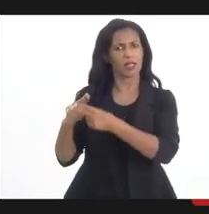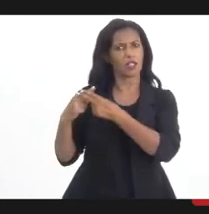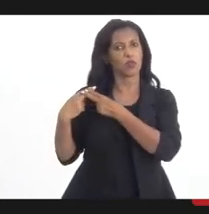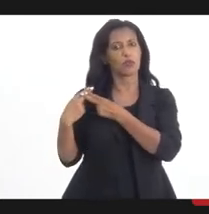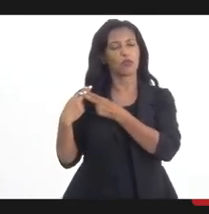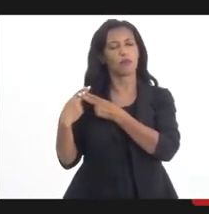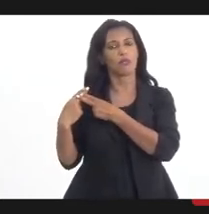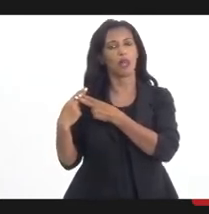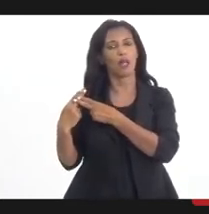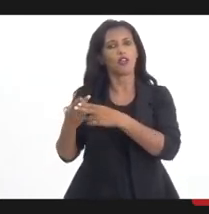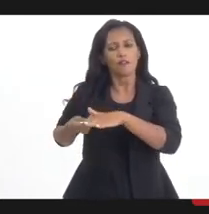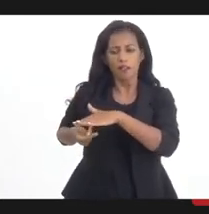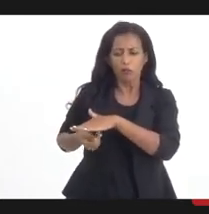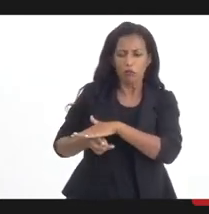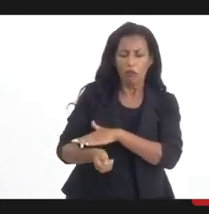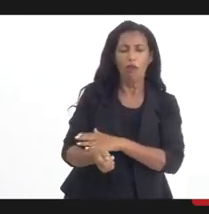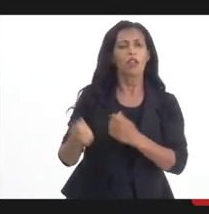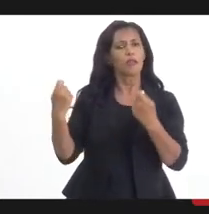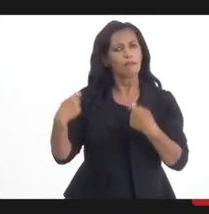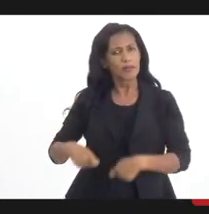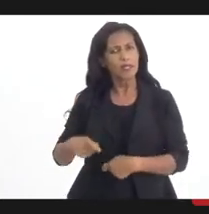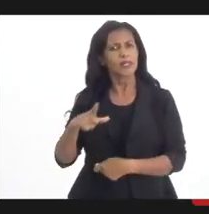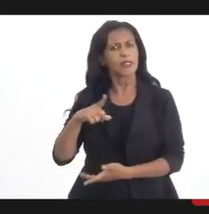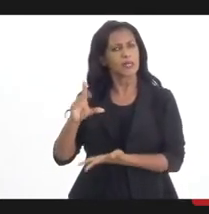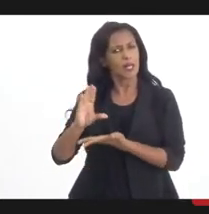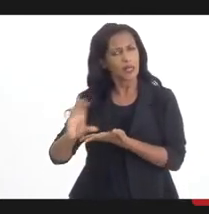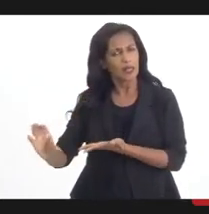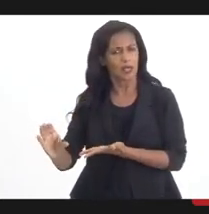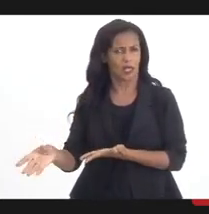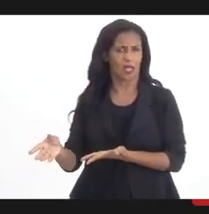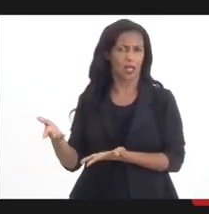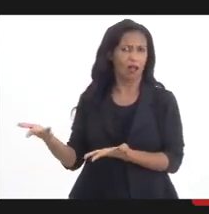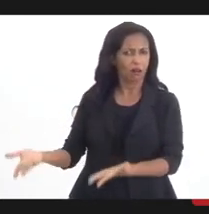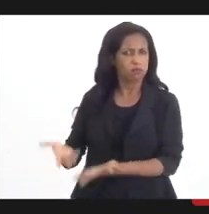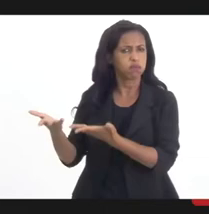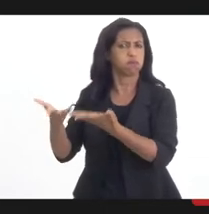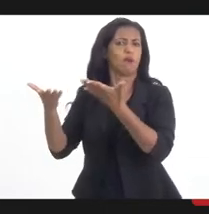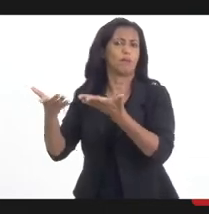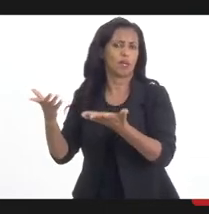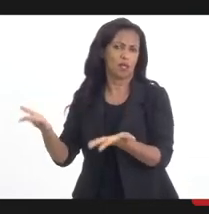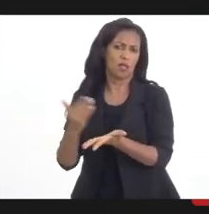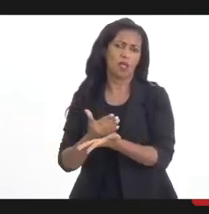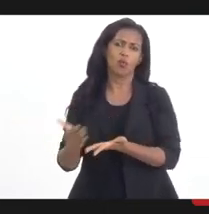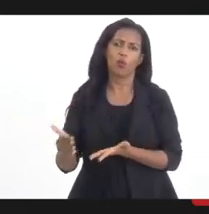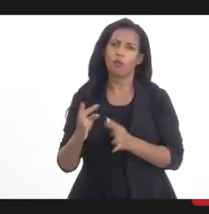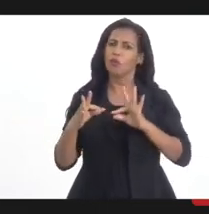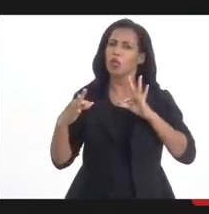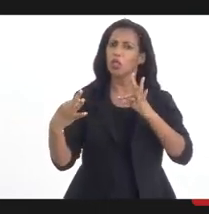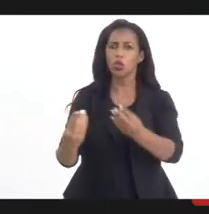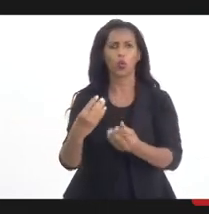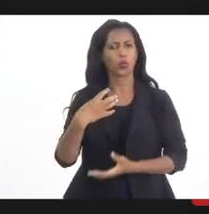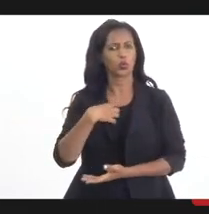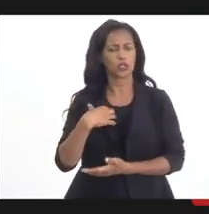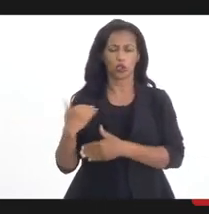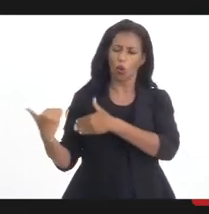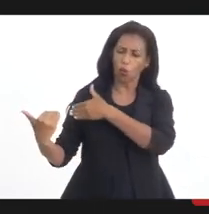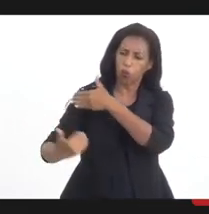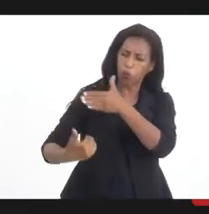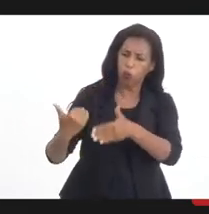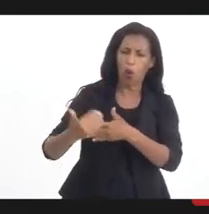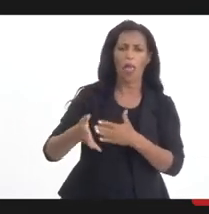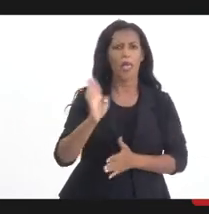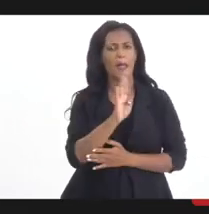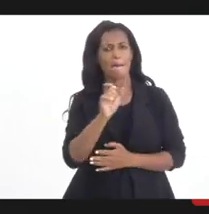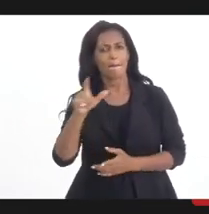fazer os investimentos que ela precisa ter, que ela merece ter, que ela justifica ter desde o início. Em todos os sentidos, em carreira, em bolsa,